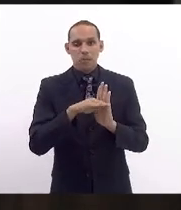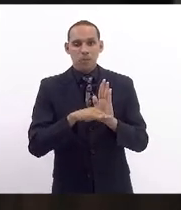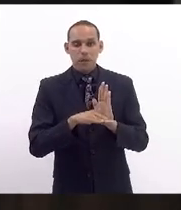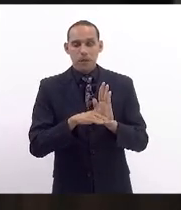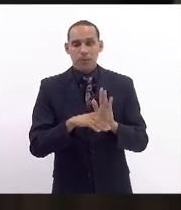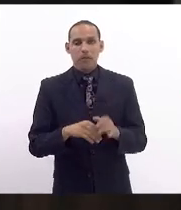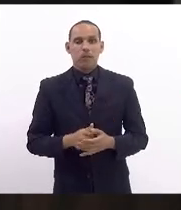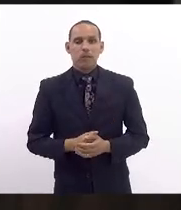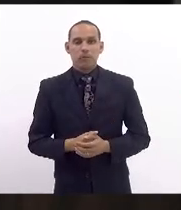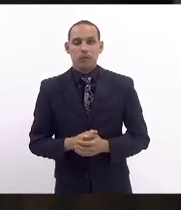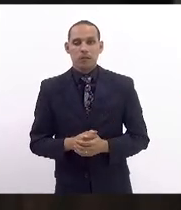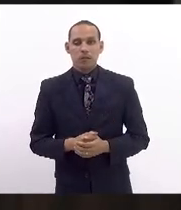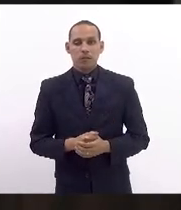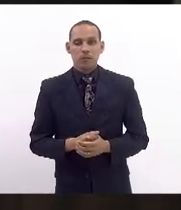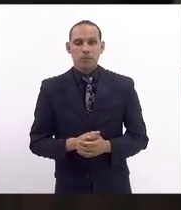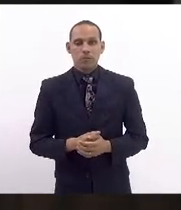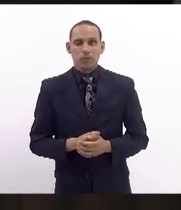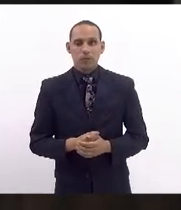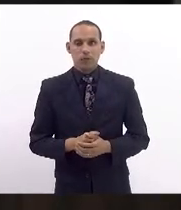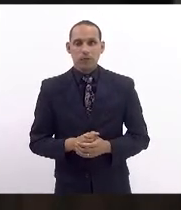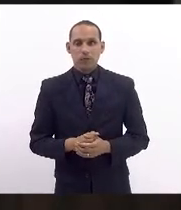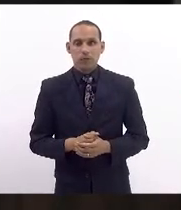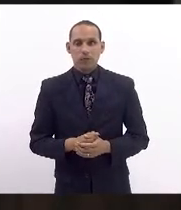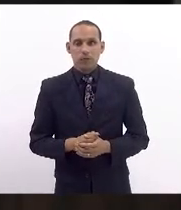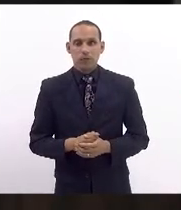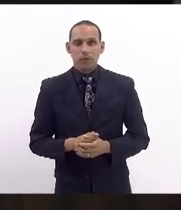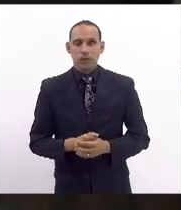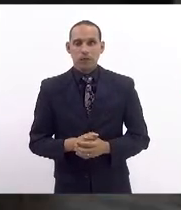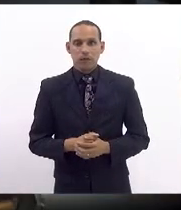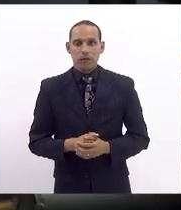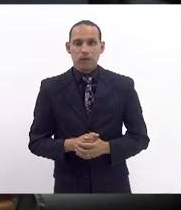ordem do dia E aí